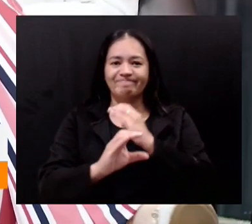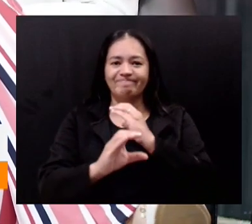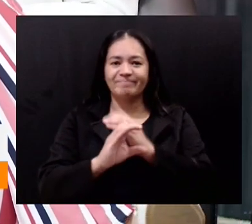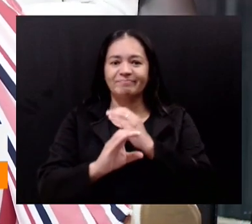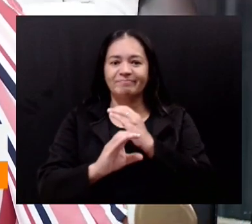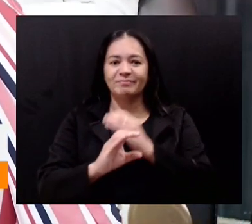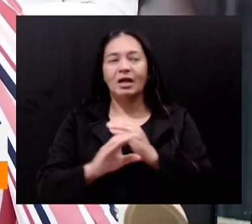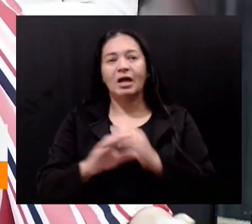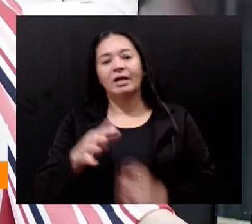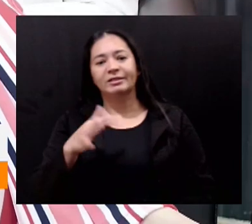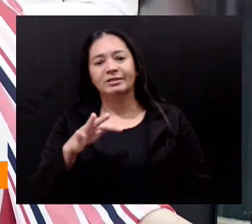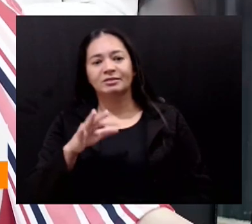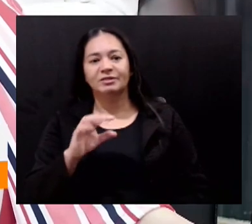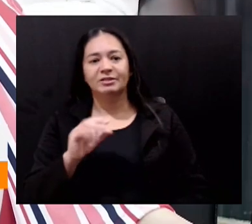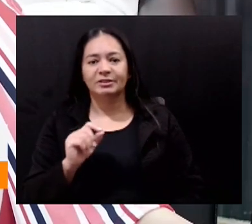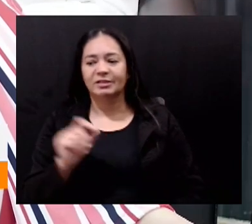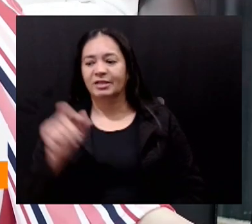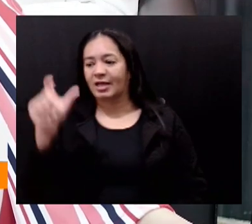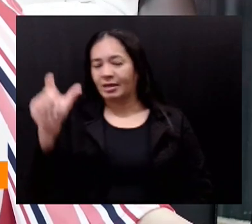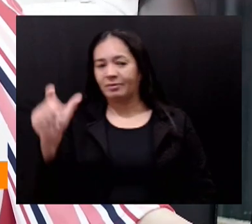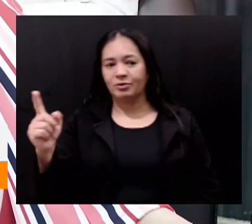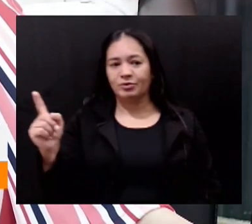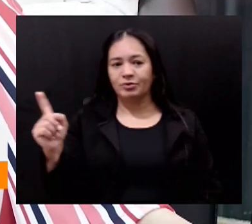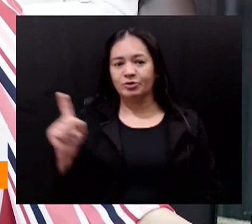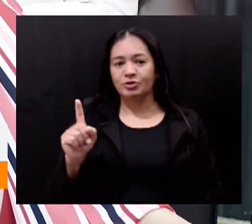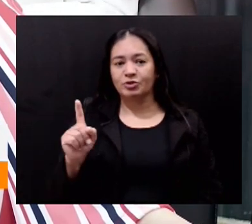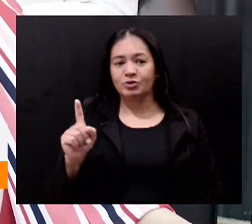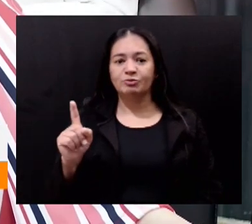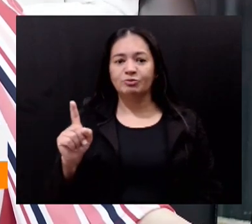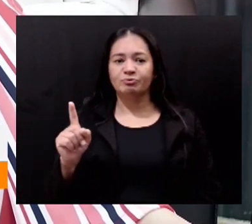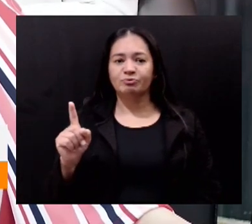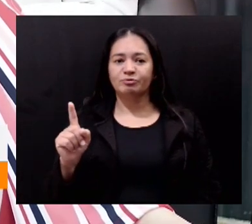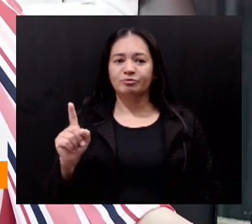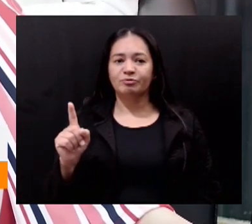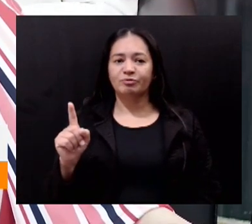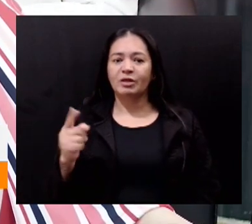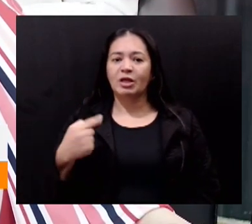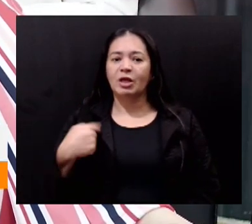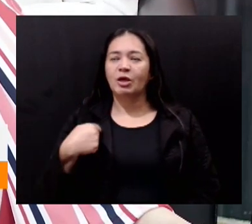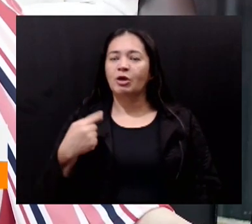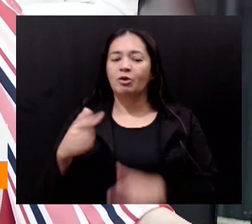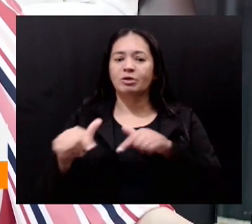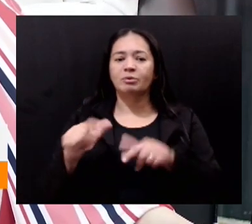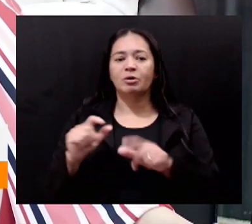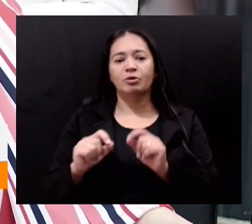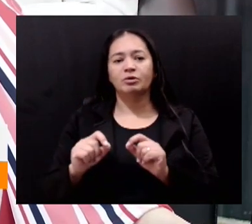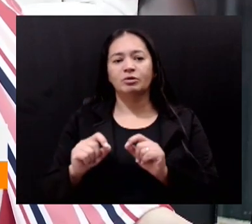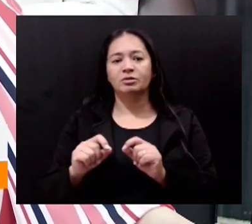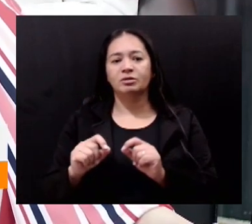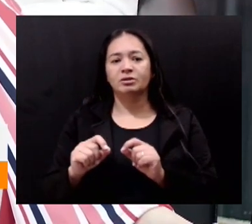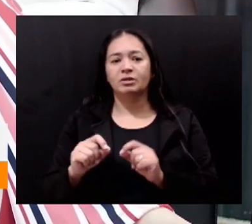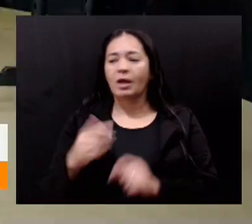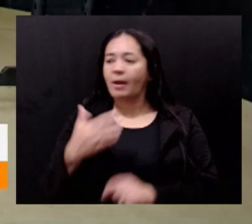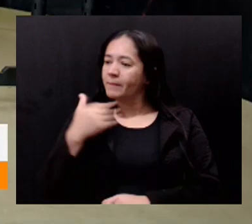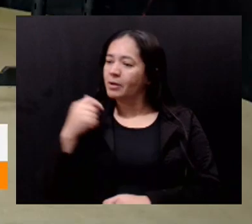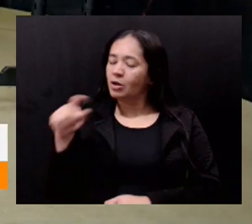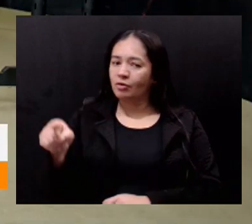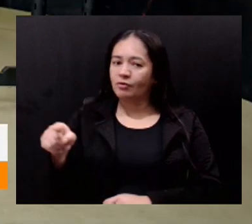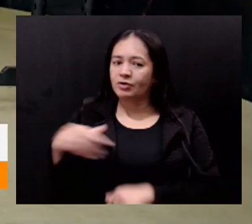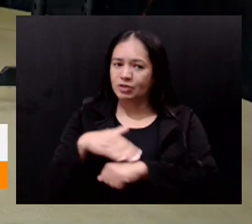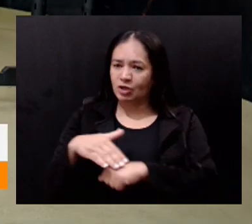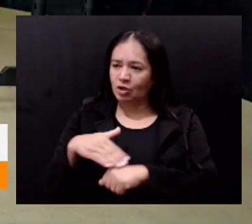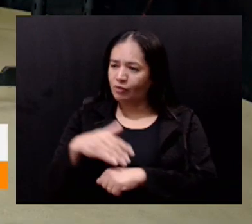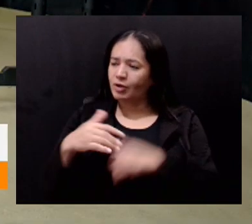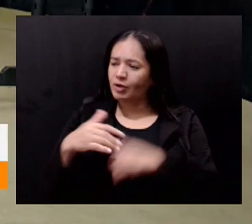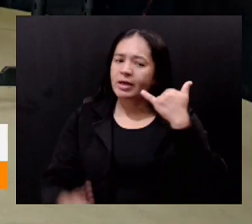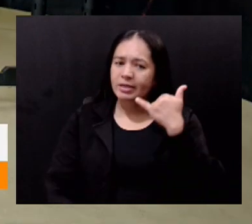pessoa chega com essa demanda, eu costumo trabalhar com ela, tá? Então é melhor você conversar, ligar, né, conversar